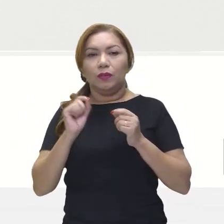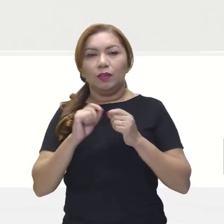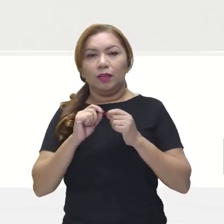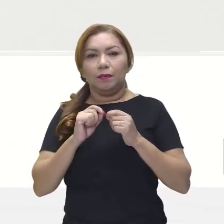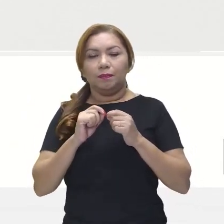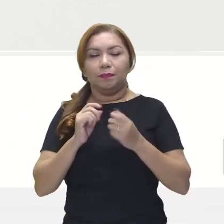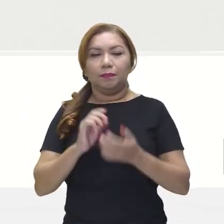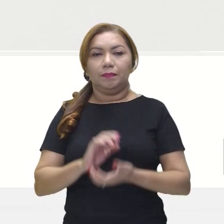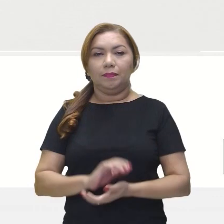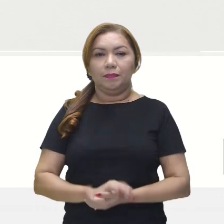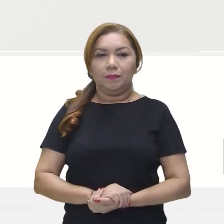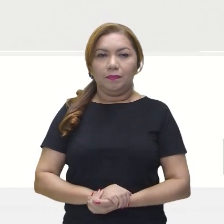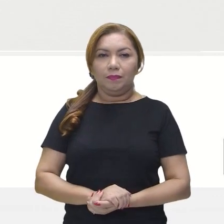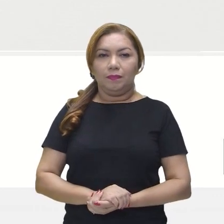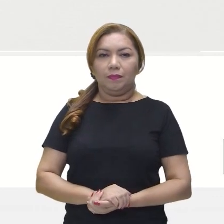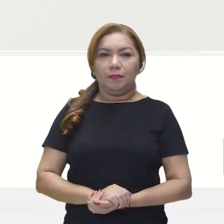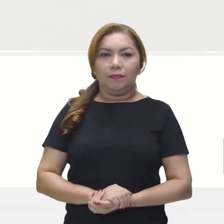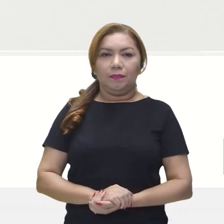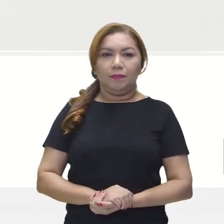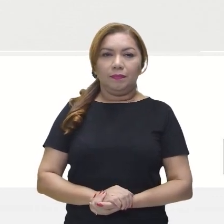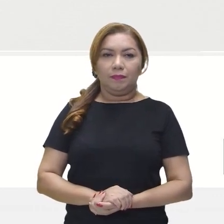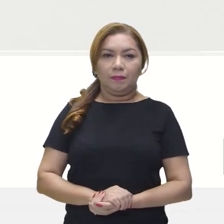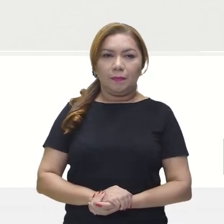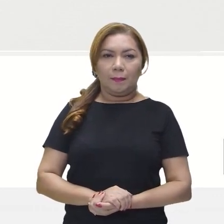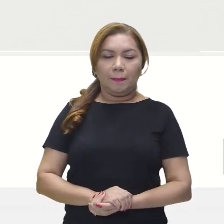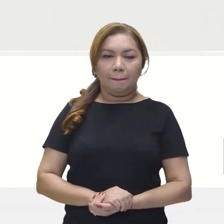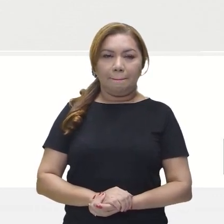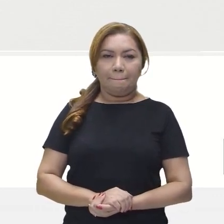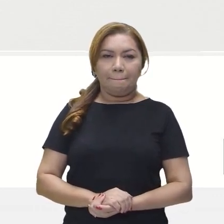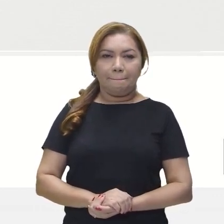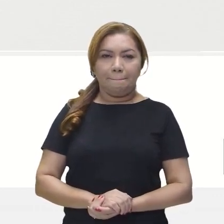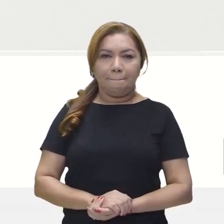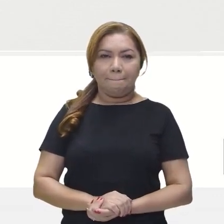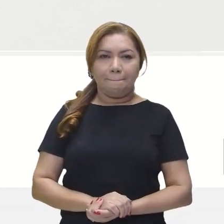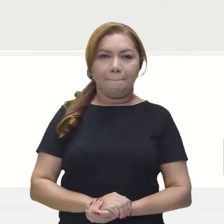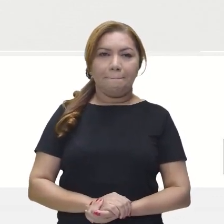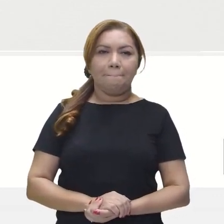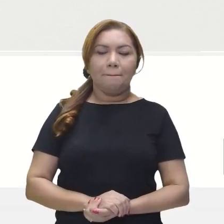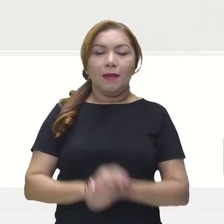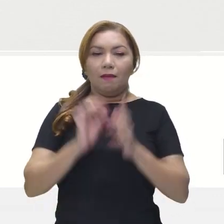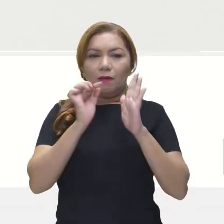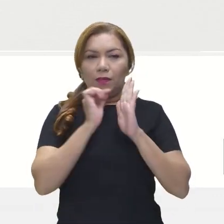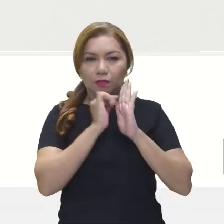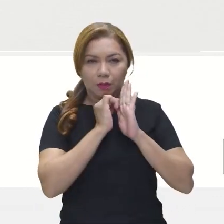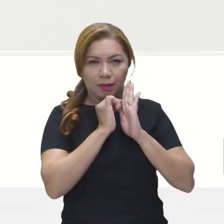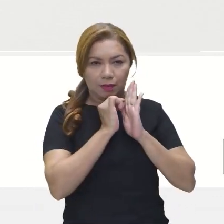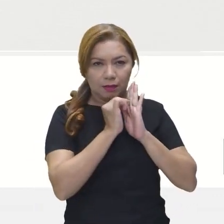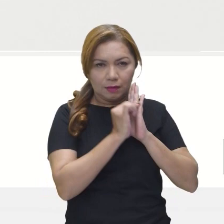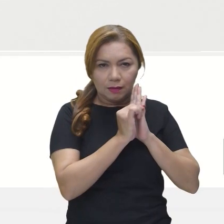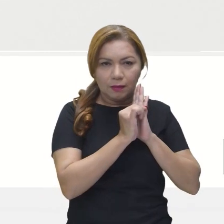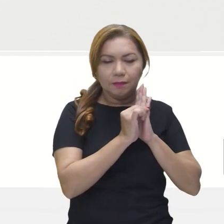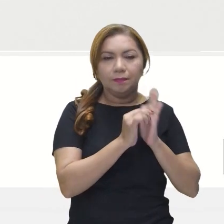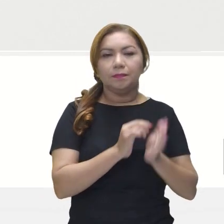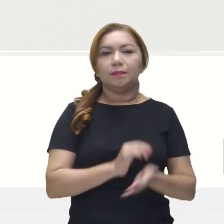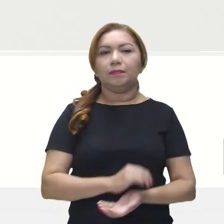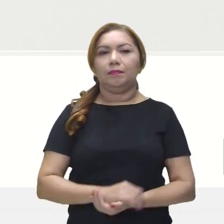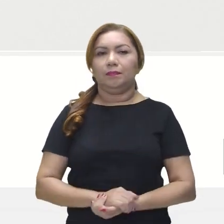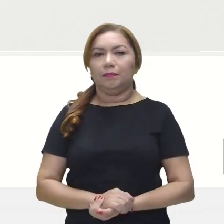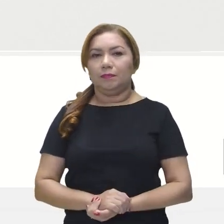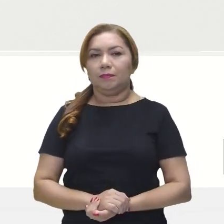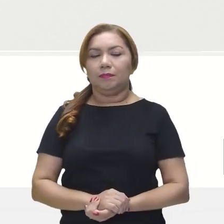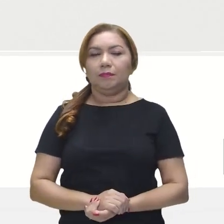Vamos calcular aqui, deixa eu fazer aqui, tentar fazer uma linha aqui. Opa, beleza. Então, o que eu vou